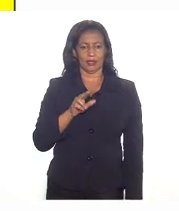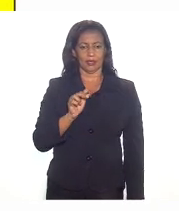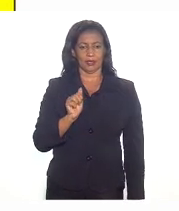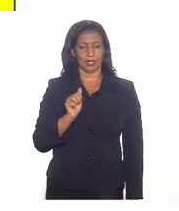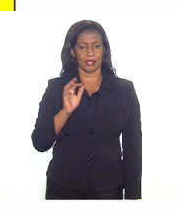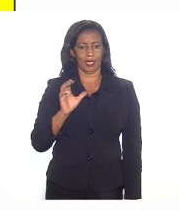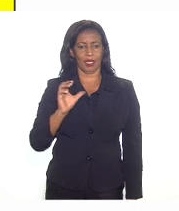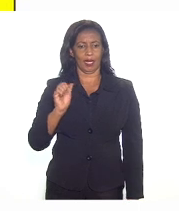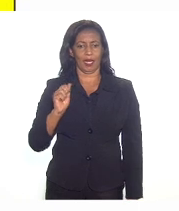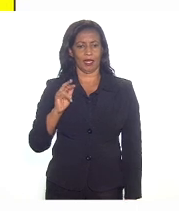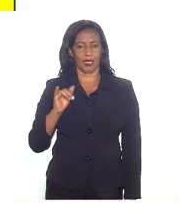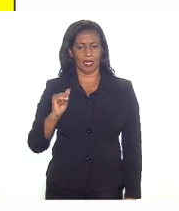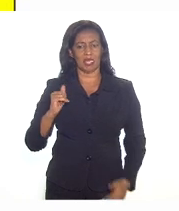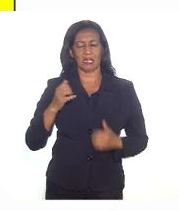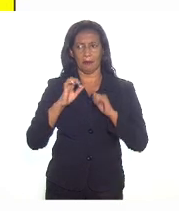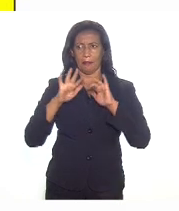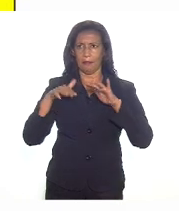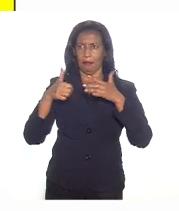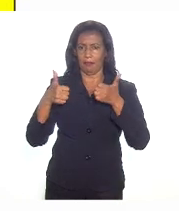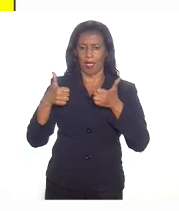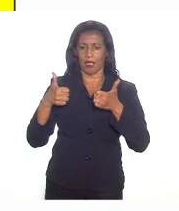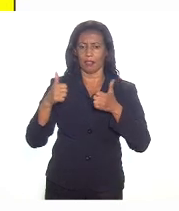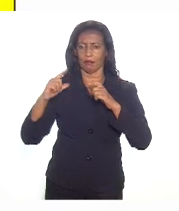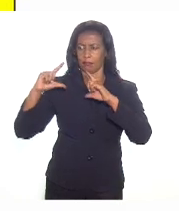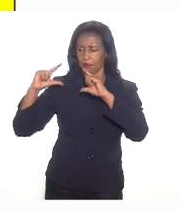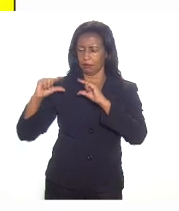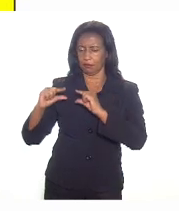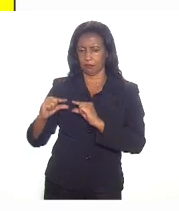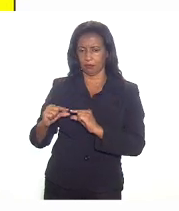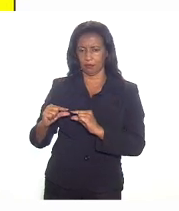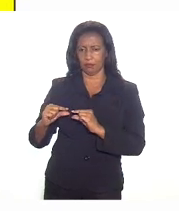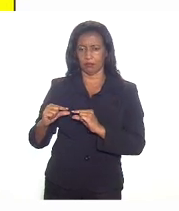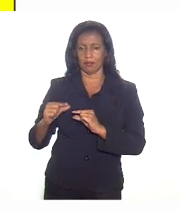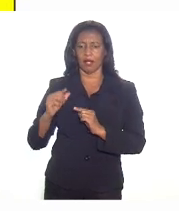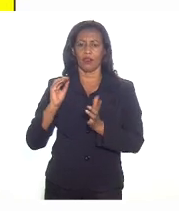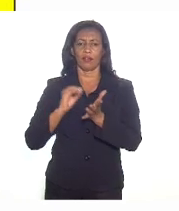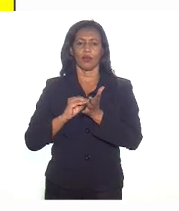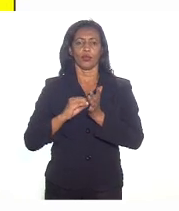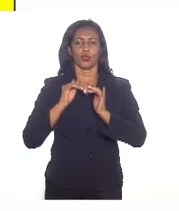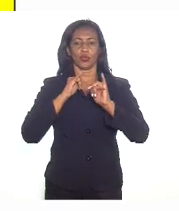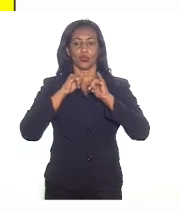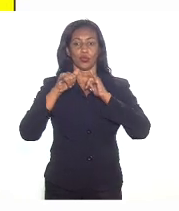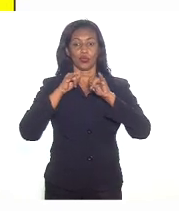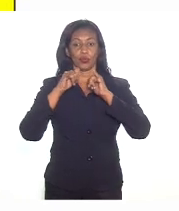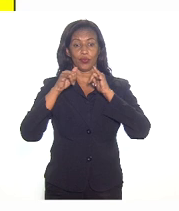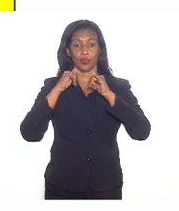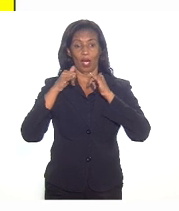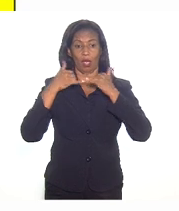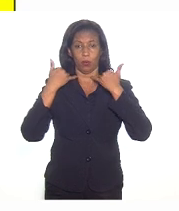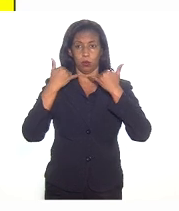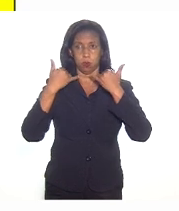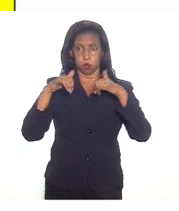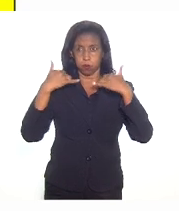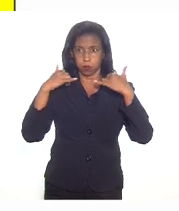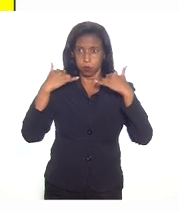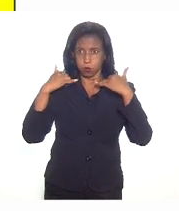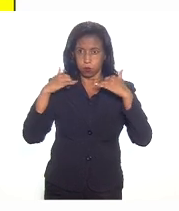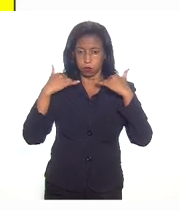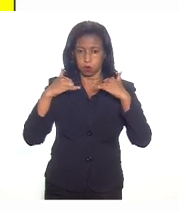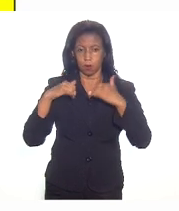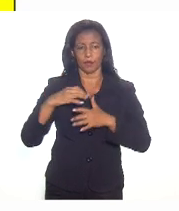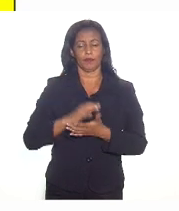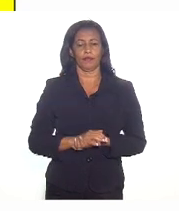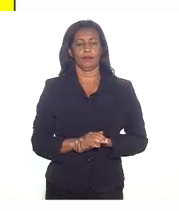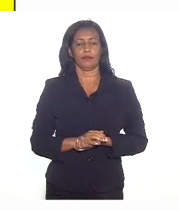quarto trimestre, pela dificuldade que o IBGE e a PNAD têm tido, eles não divulgaram de jovens. Então, a gente manteve o terceiro trimestre por causa